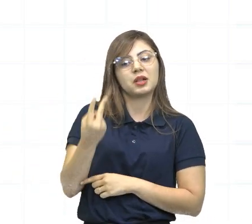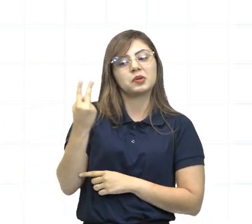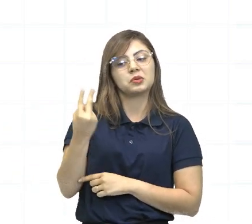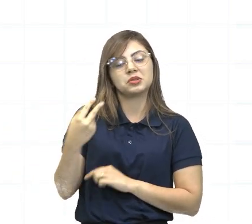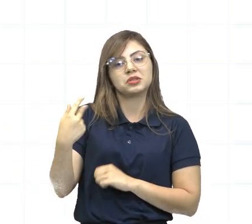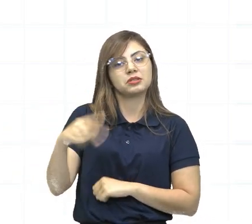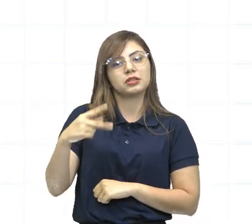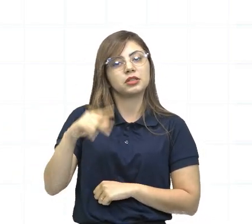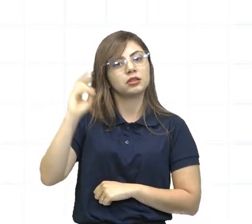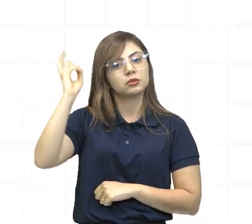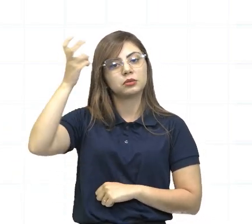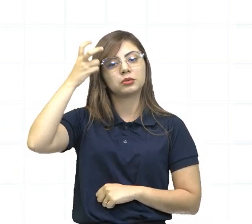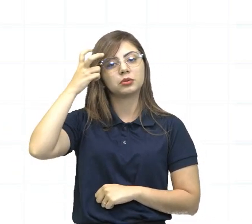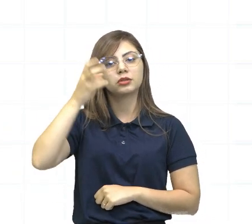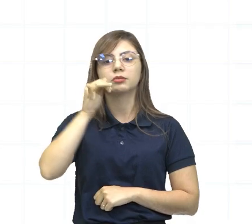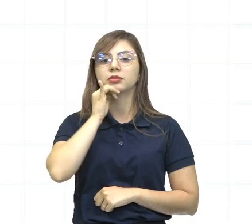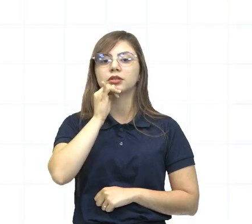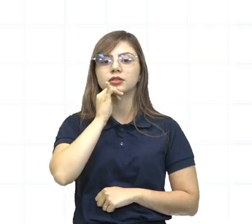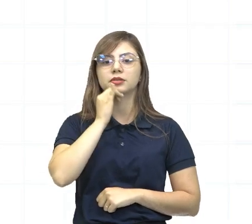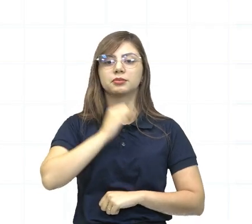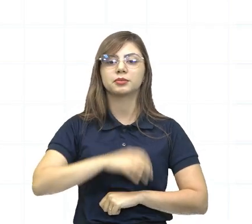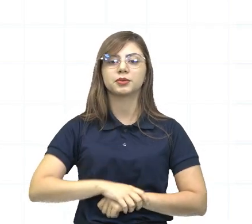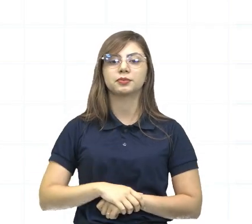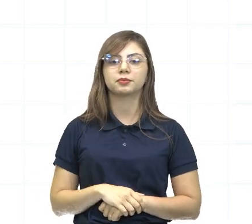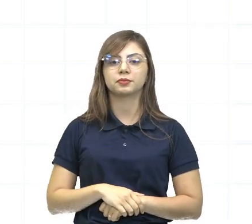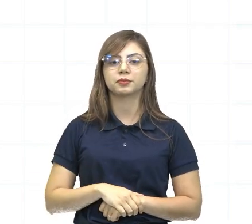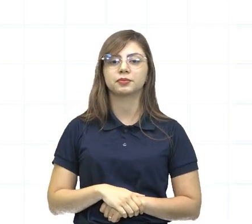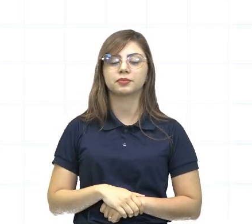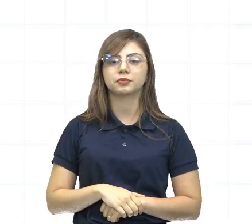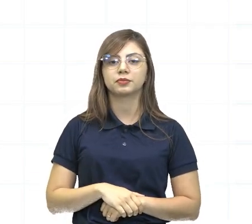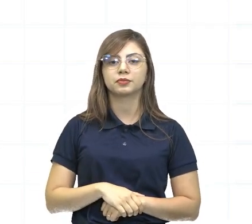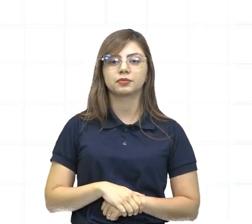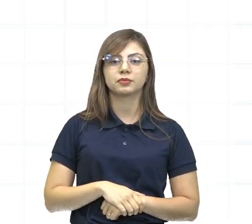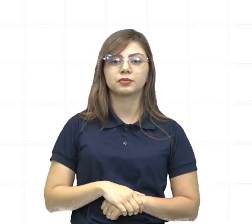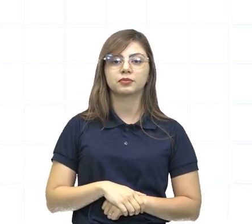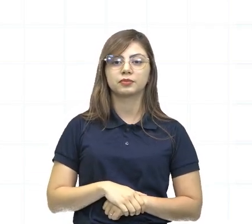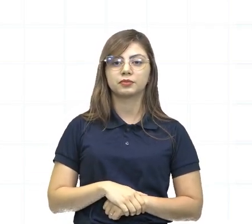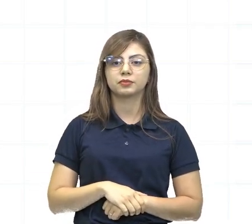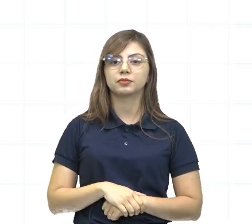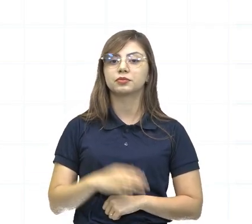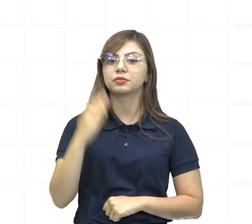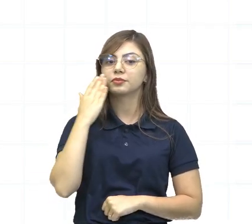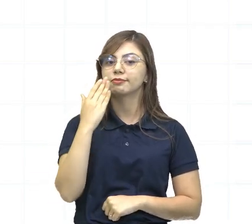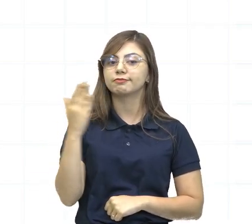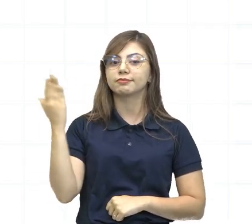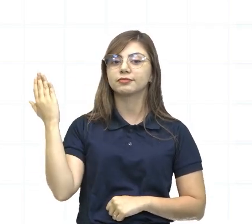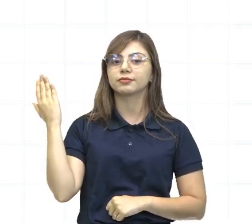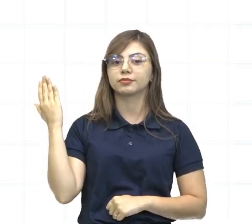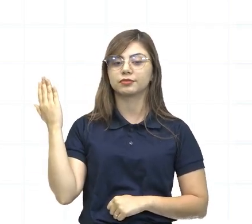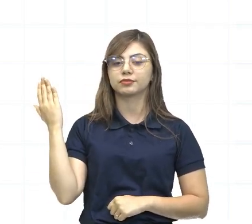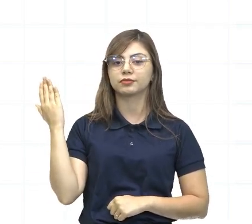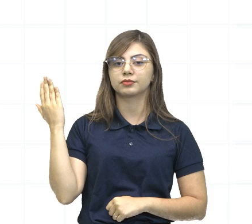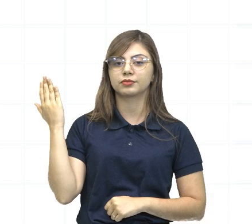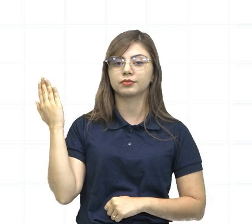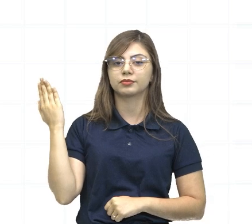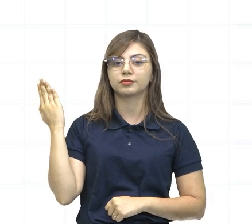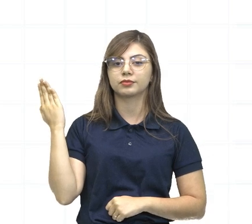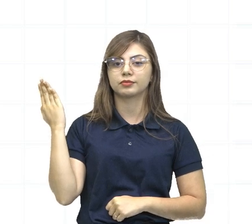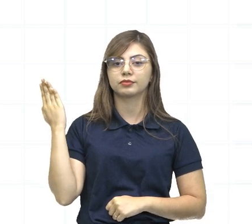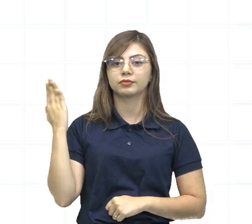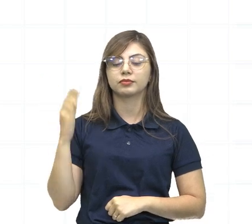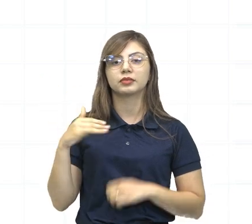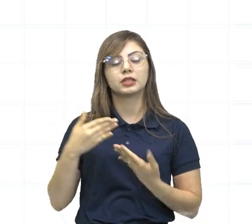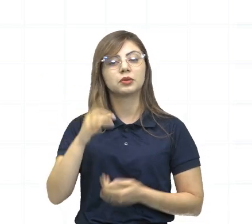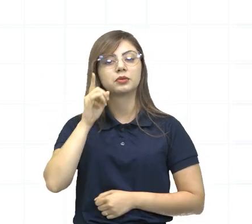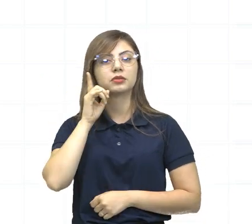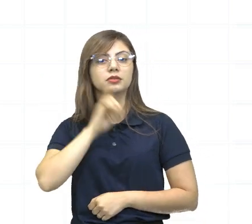cultura, tá? Exemplos, né? Examples, United States, Germany, and many European countries. Então, Estados